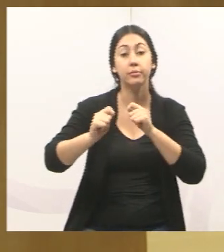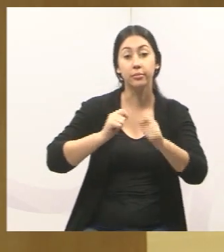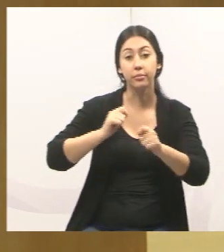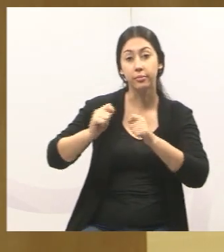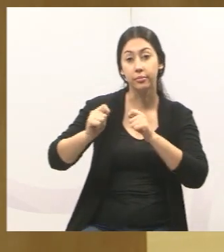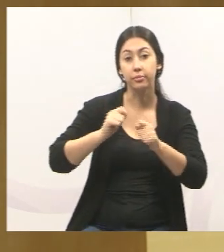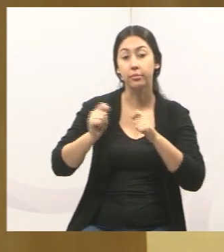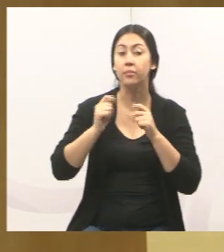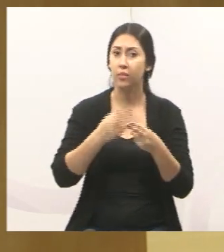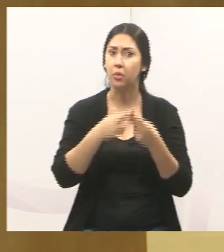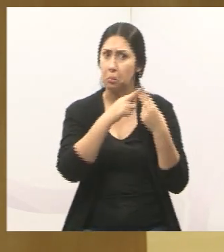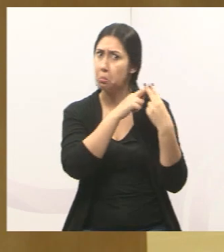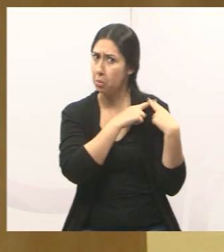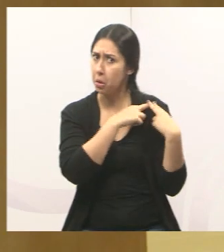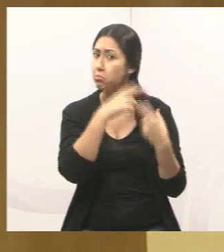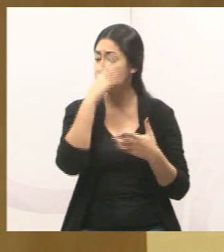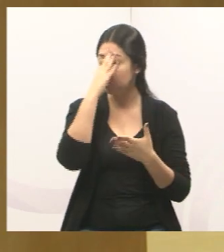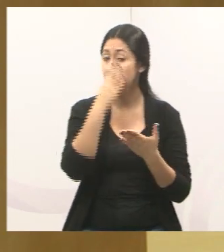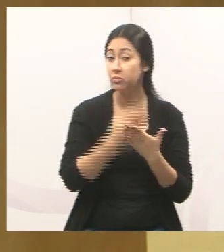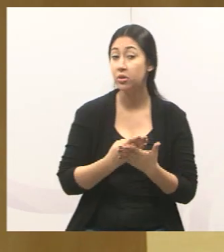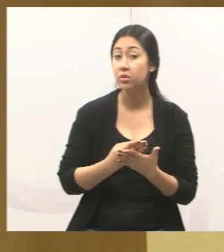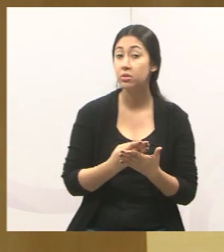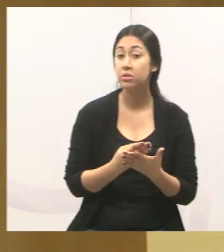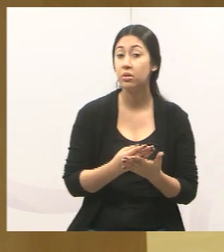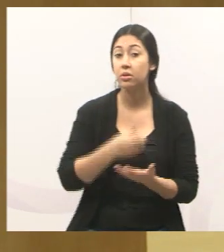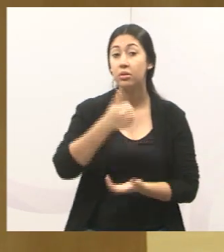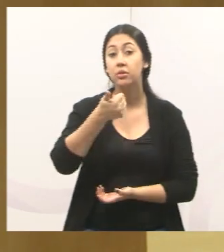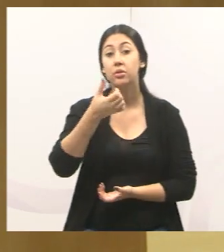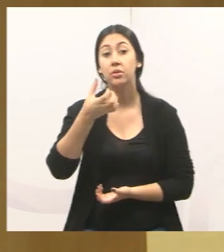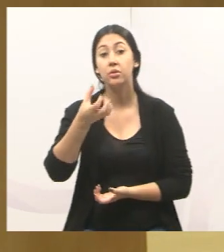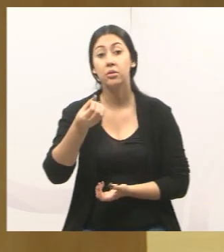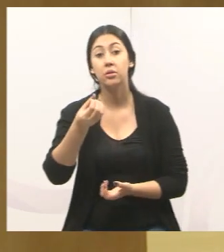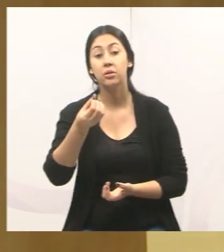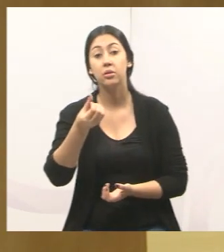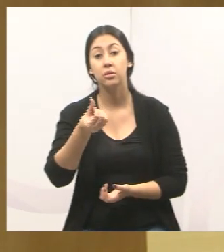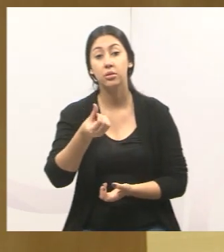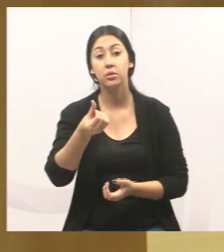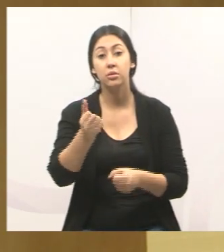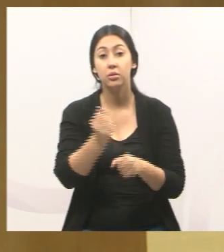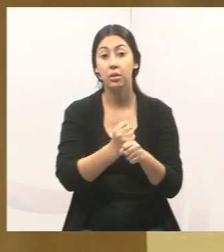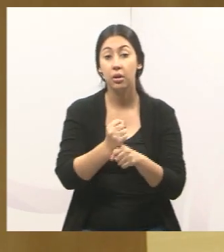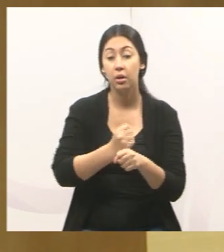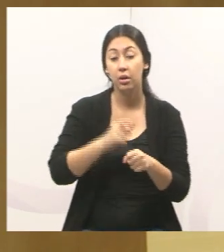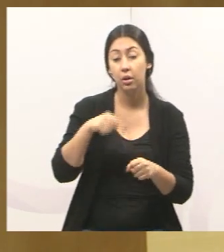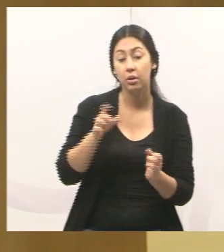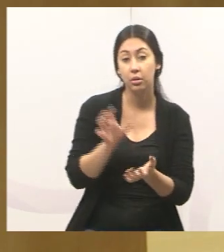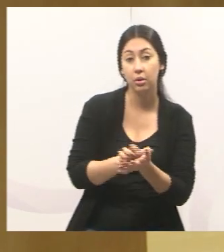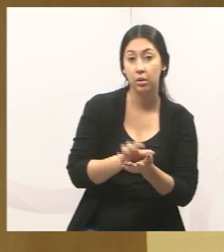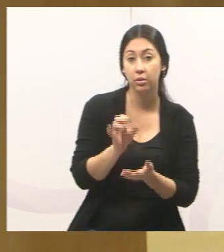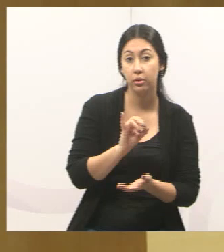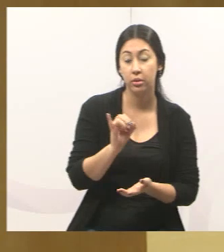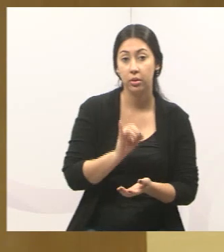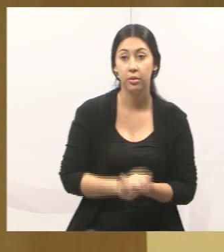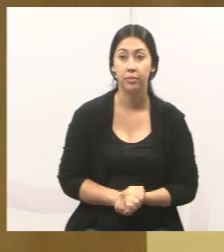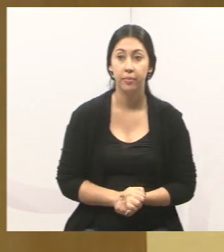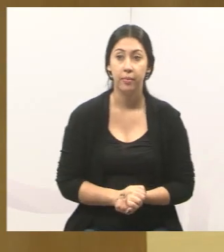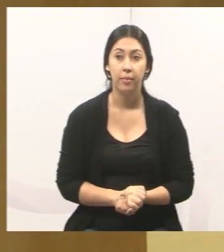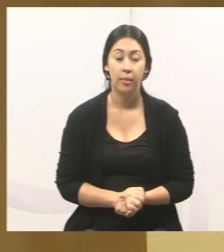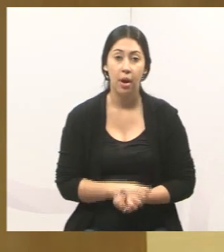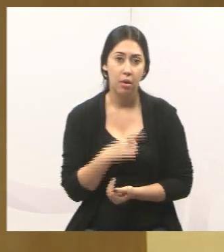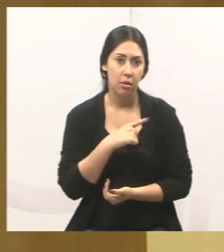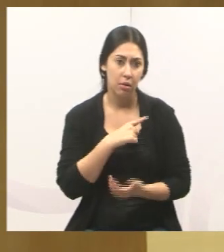cargo de confiança durante 16 anos na cidade de Jacareí. Então, tem certas razões aqui